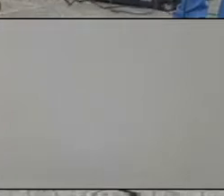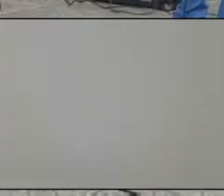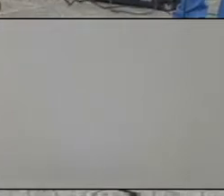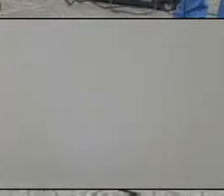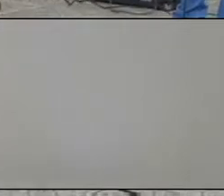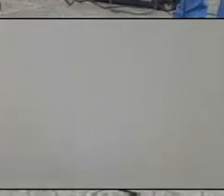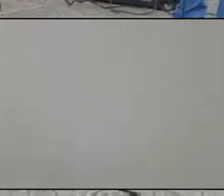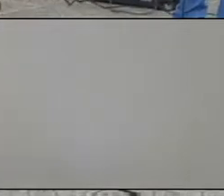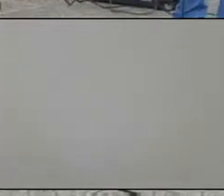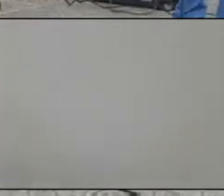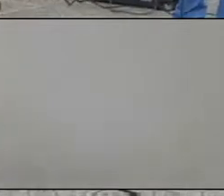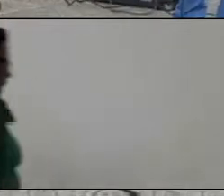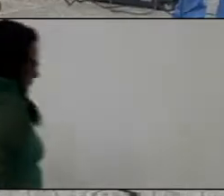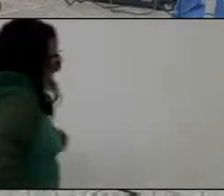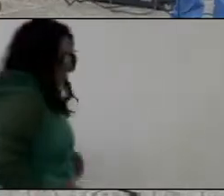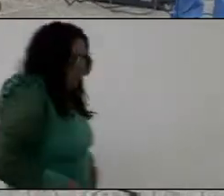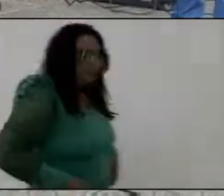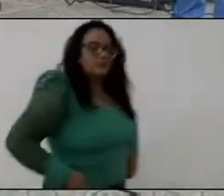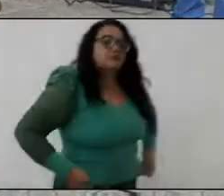A vitória é nossa.